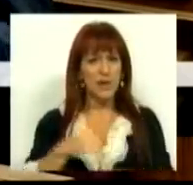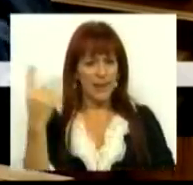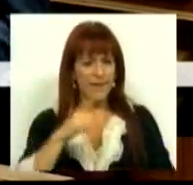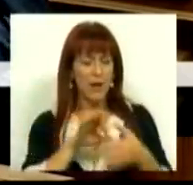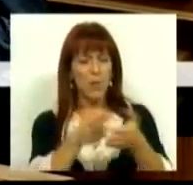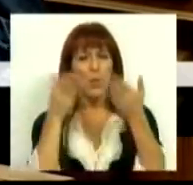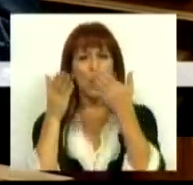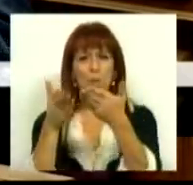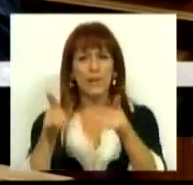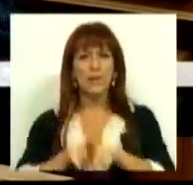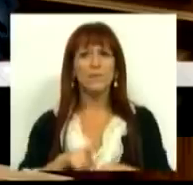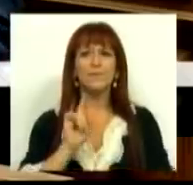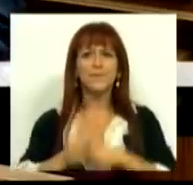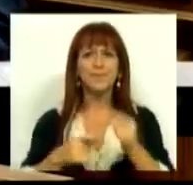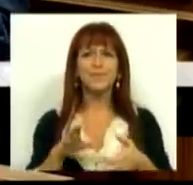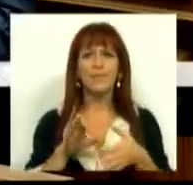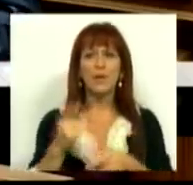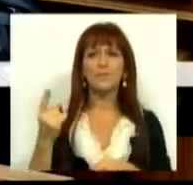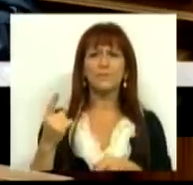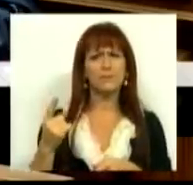de colaboração. E aqui